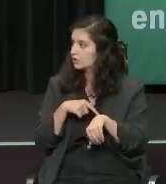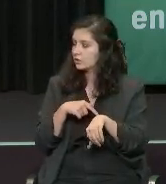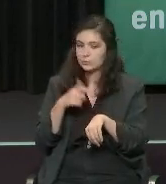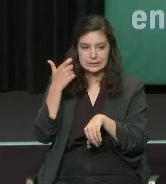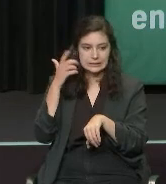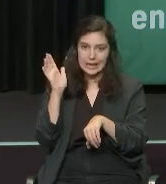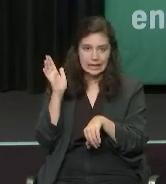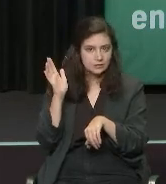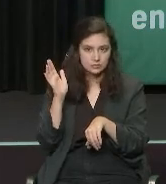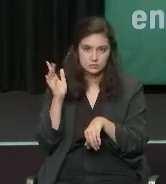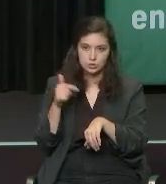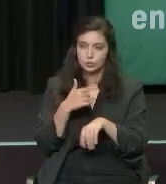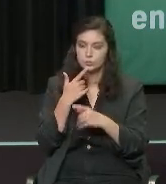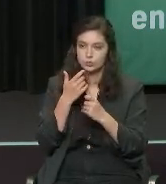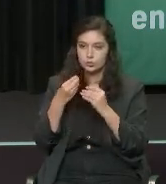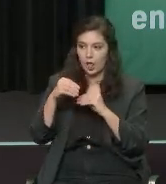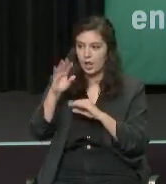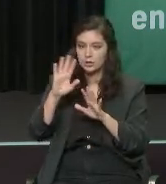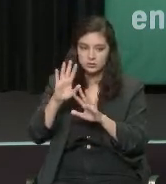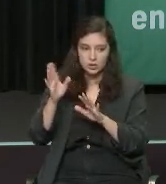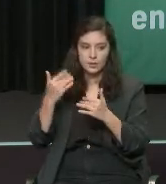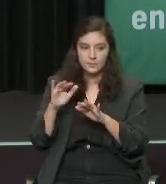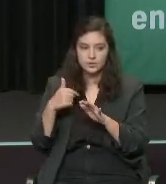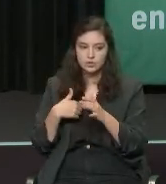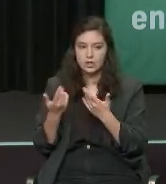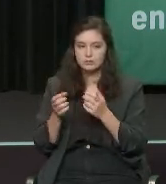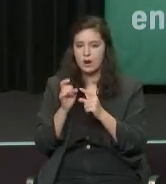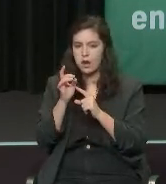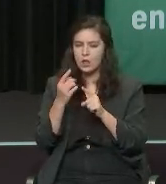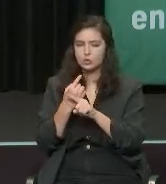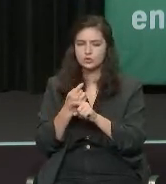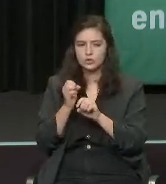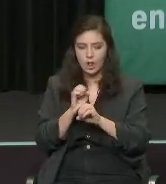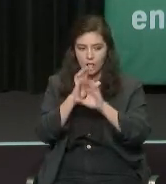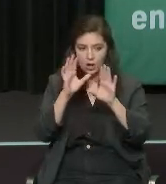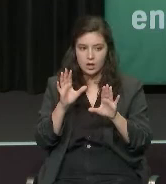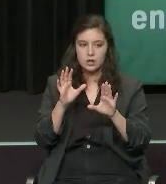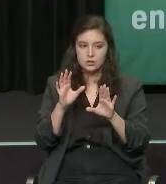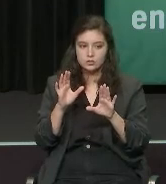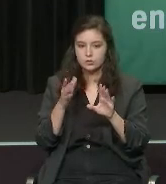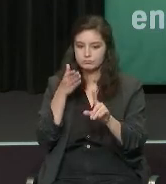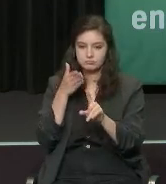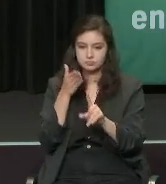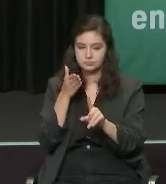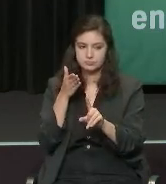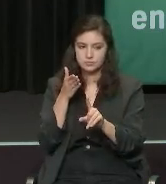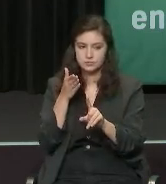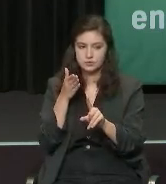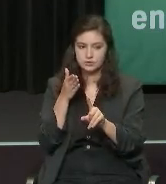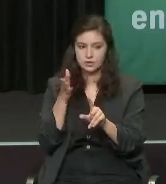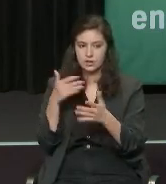eu não vou ter tempo de fazer mais perguntas, mas acho que ficaram aqui mensagens muito claras e muito diretas e